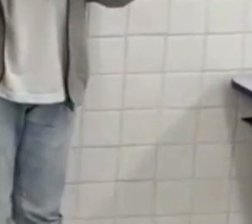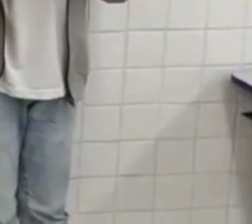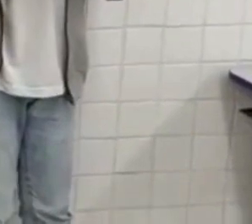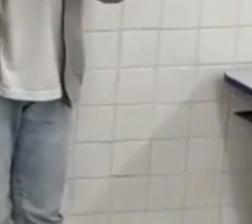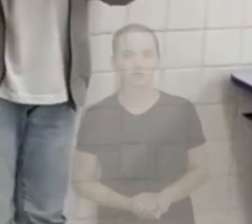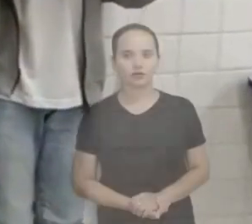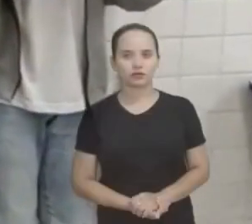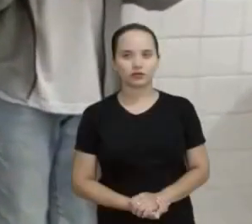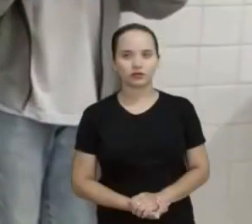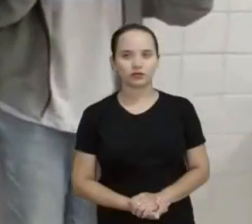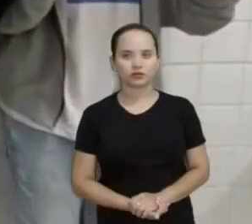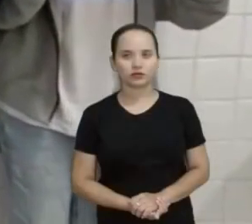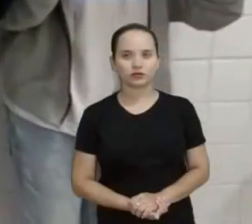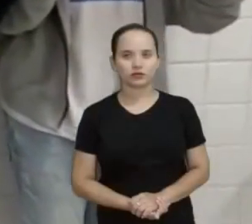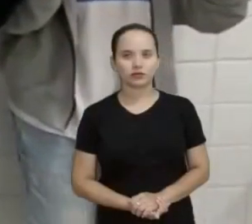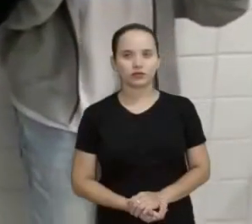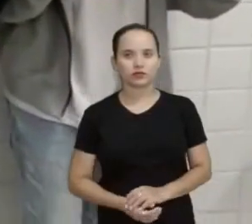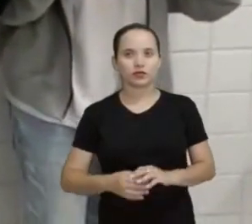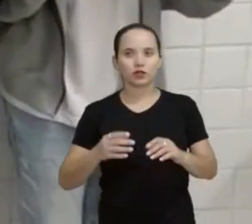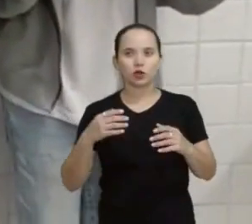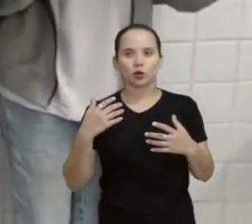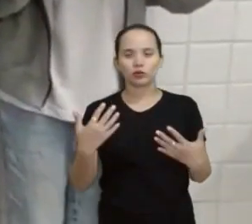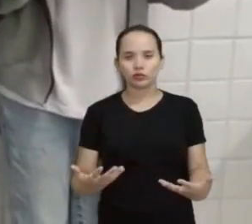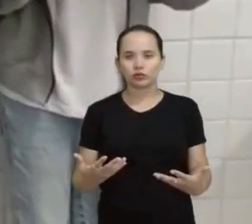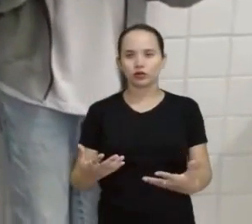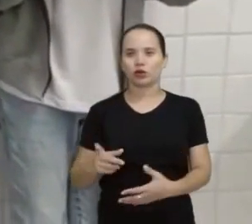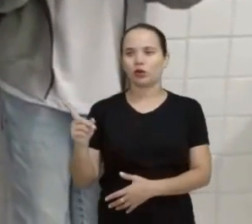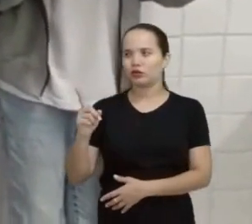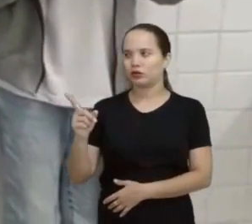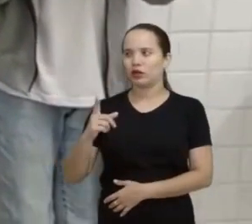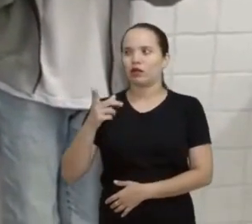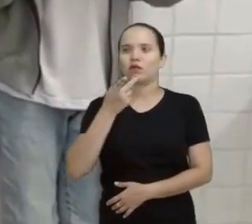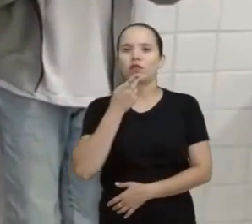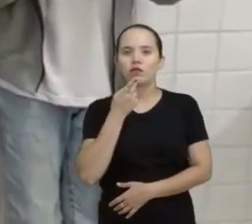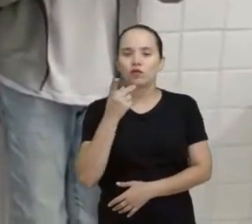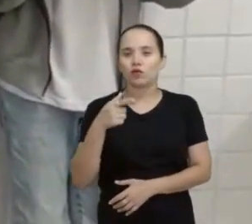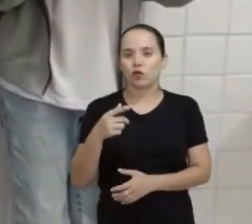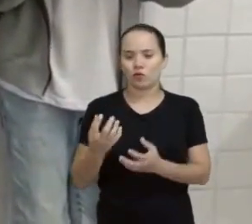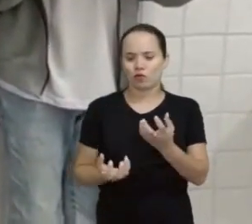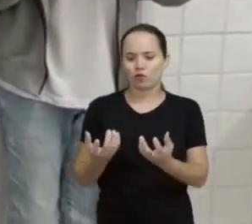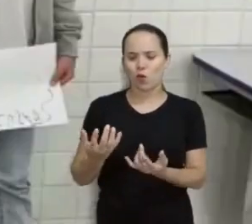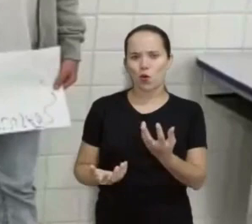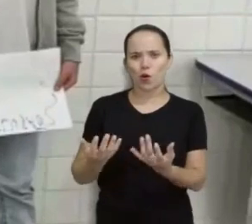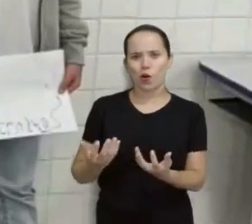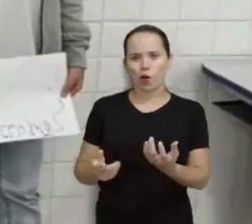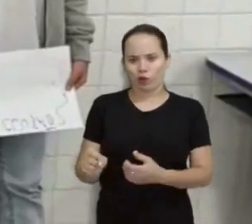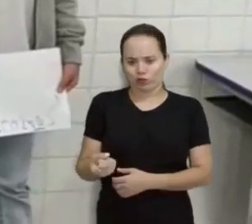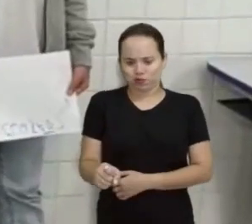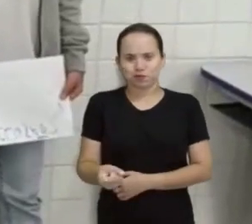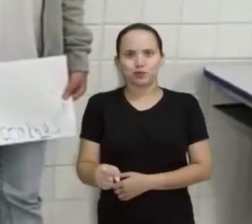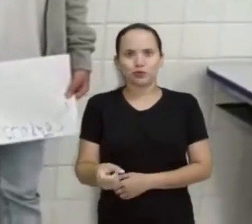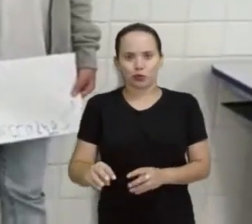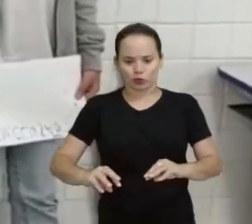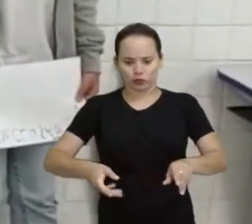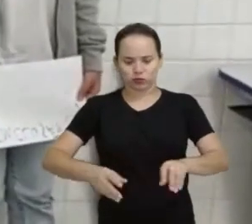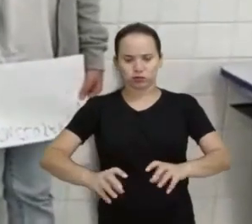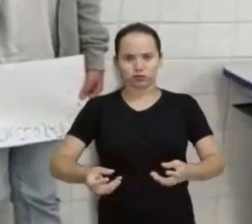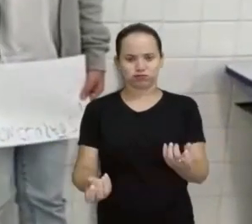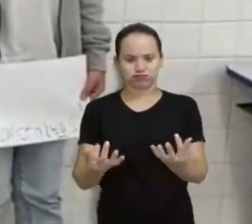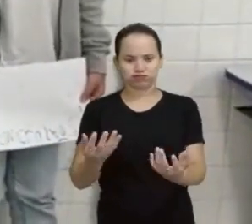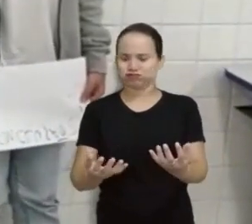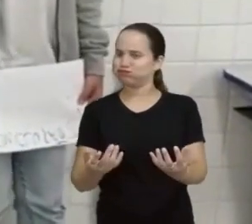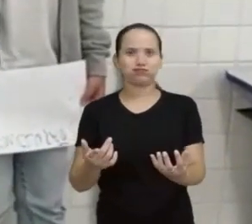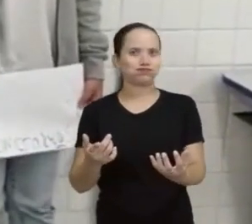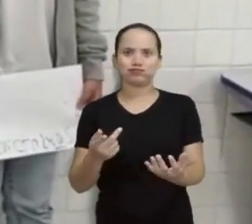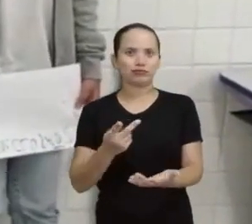O fogão, Thiago. Exato. O fogão não está funcionando. O fogão não está funcionando, né? Então tem ali a hipótese, né, do que é